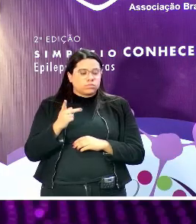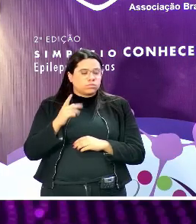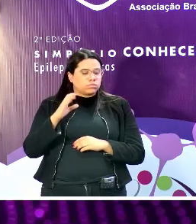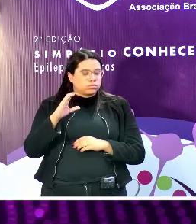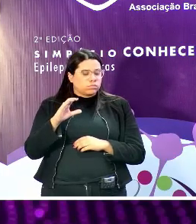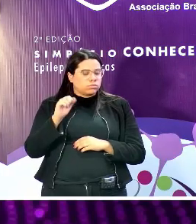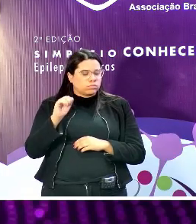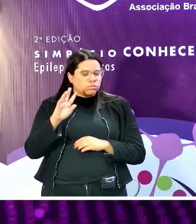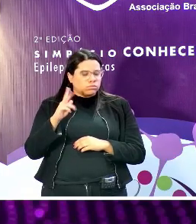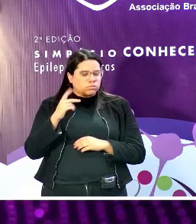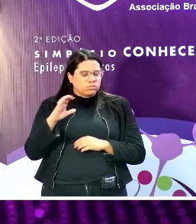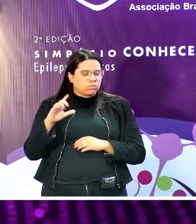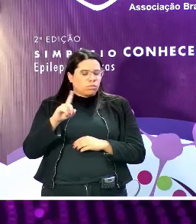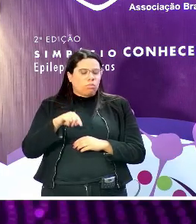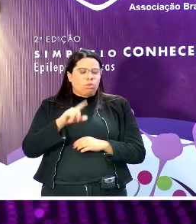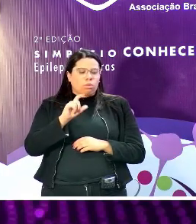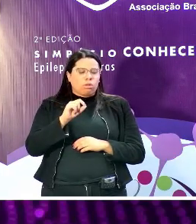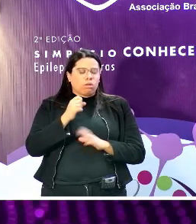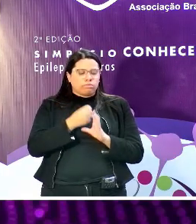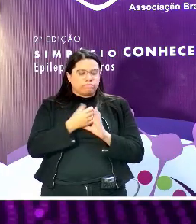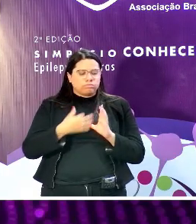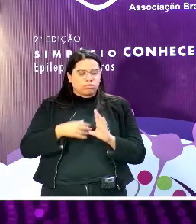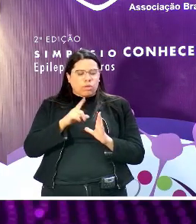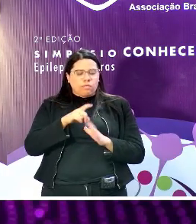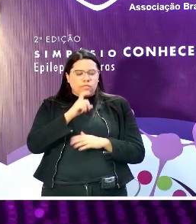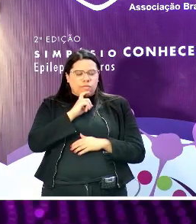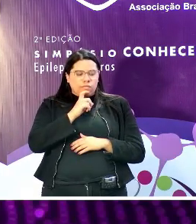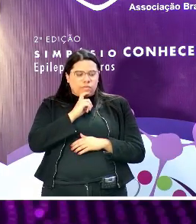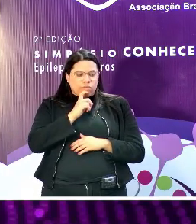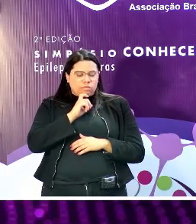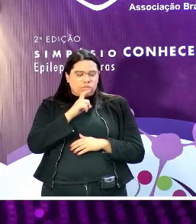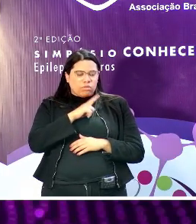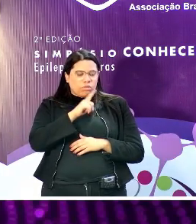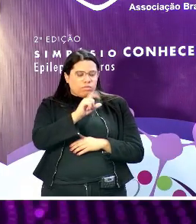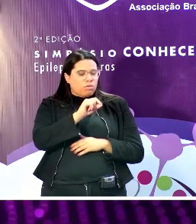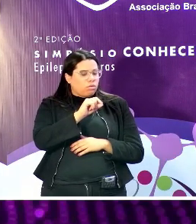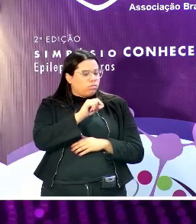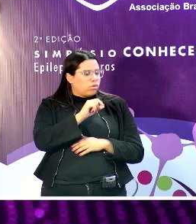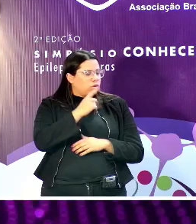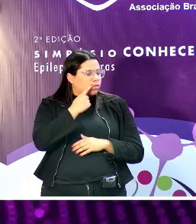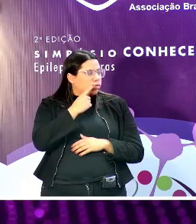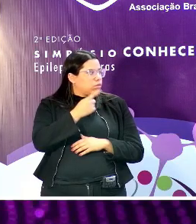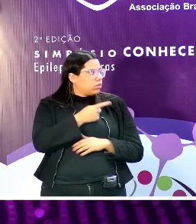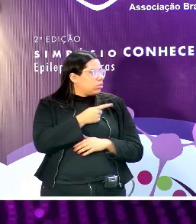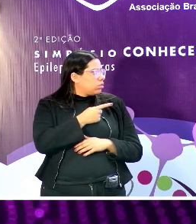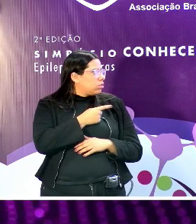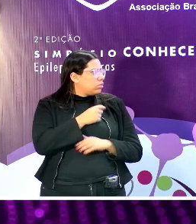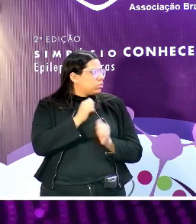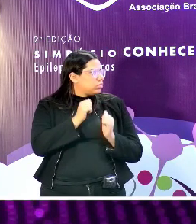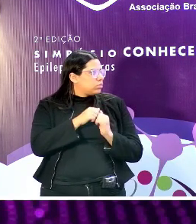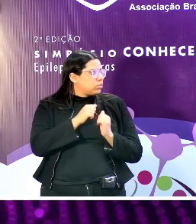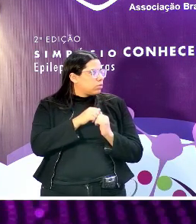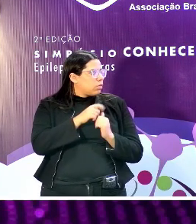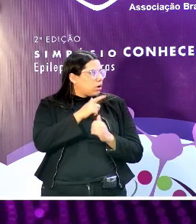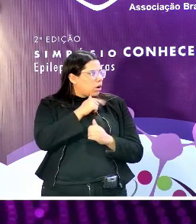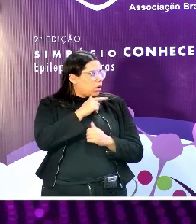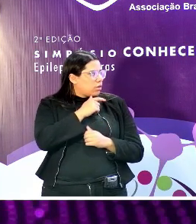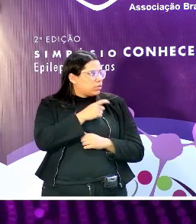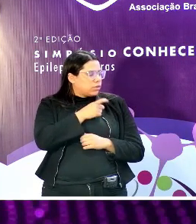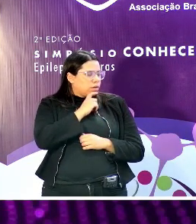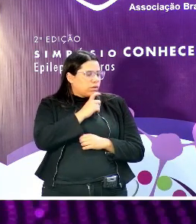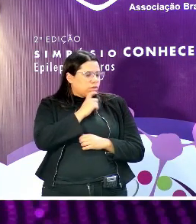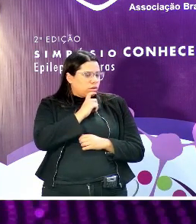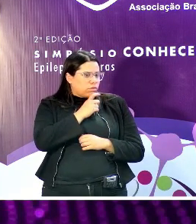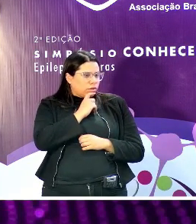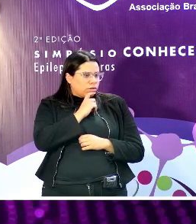né, extremos de temperatura. Então, eles tiveram esse choque com água gelada. Ai, meu Deus!